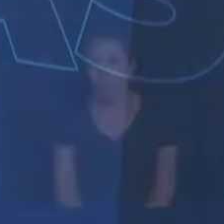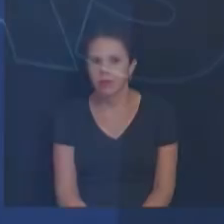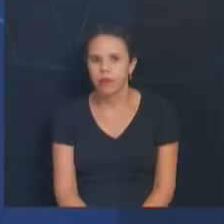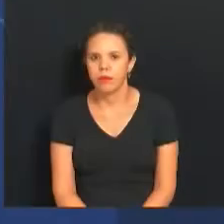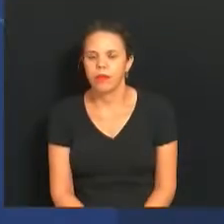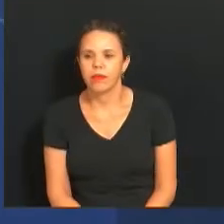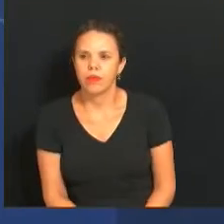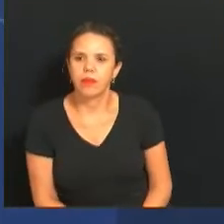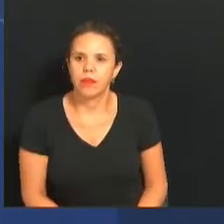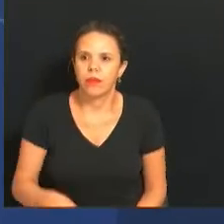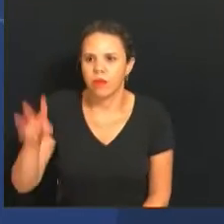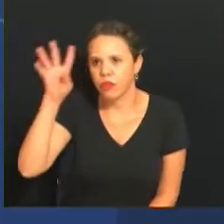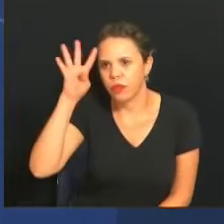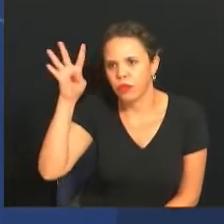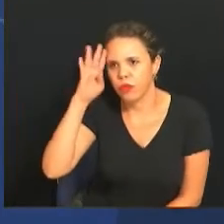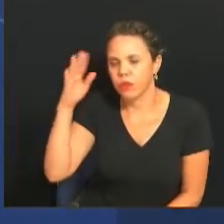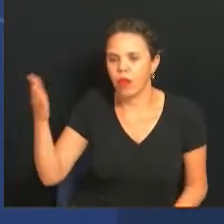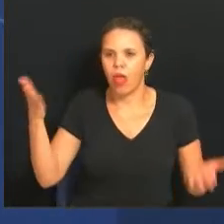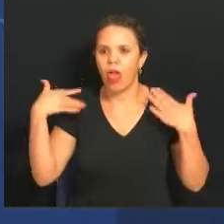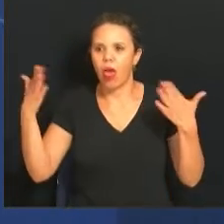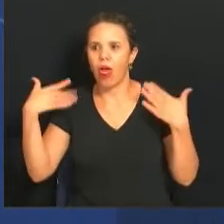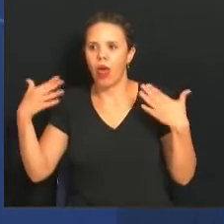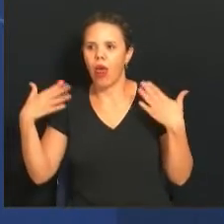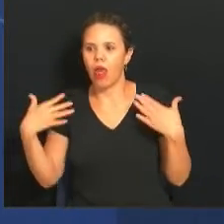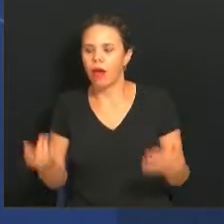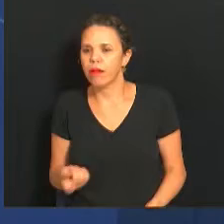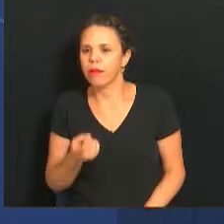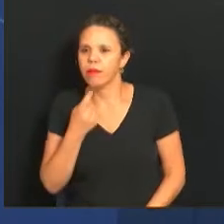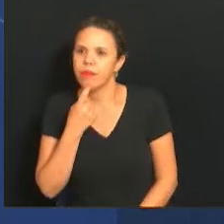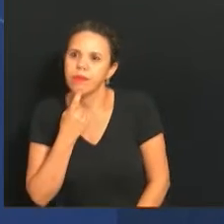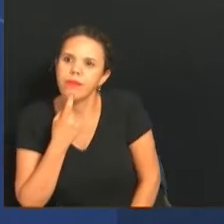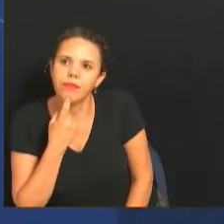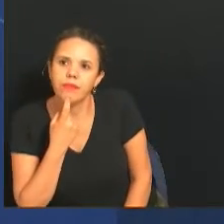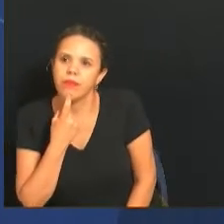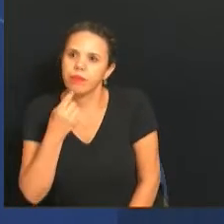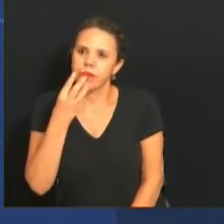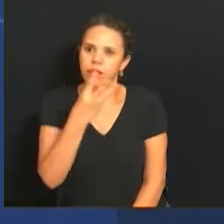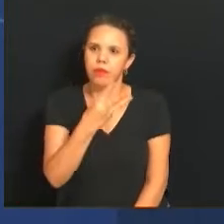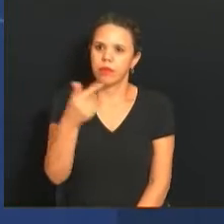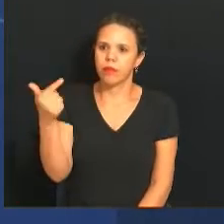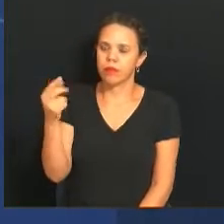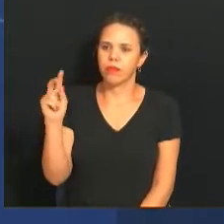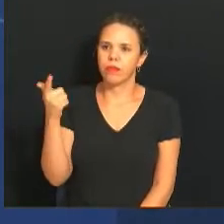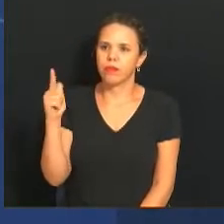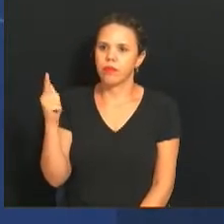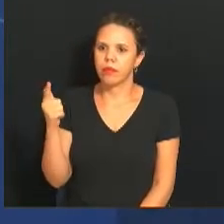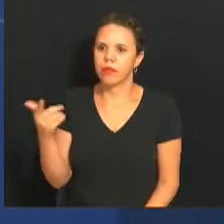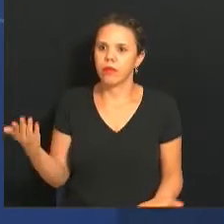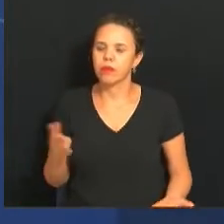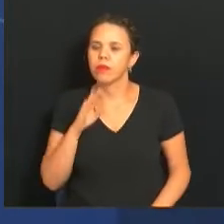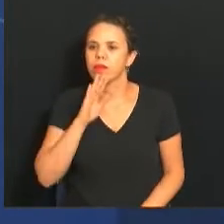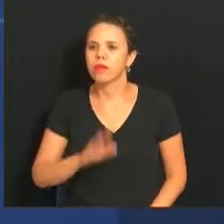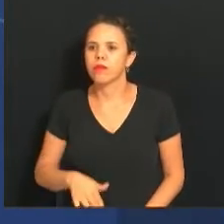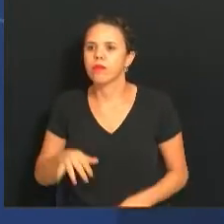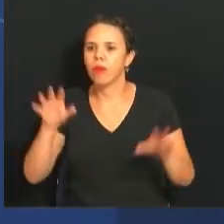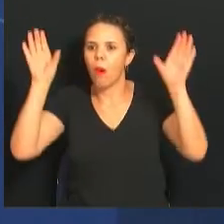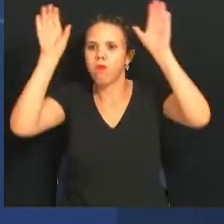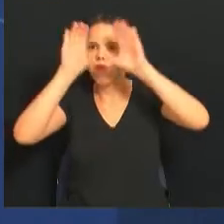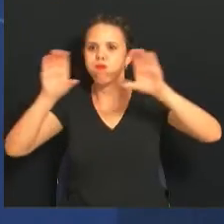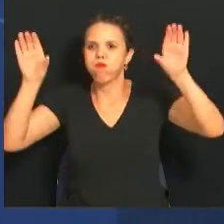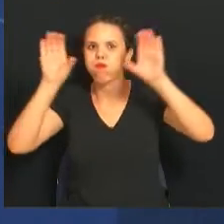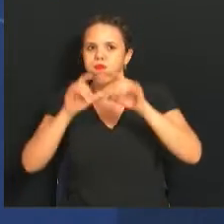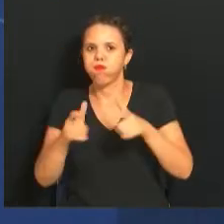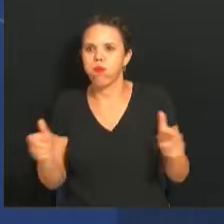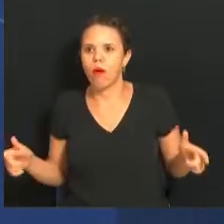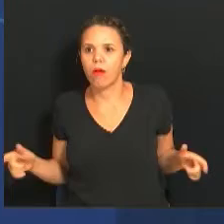Quarta-feira de sol e calor aqui em Campinas, neste momento 32 graus. Agora à tarde, a nebulosidade